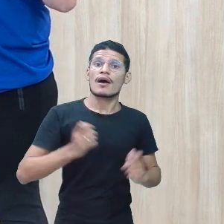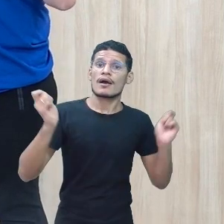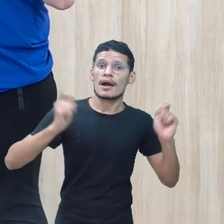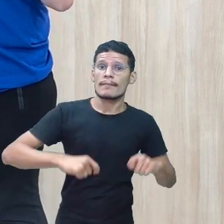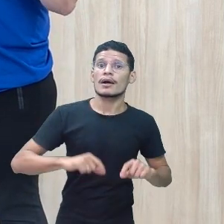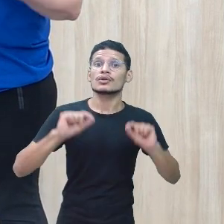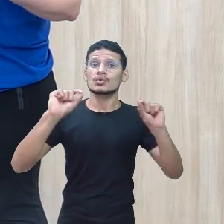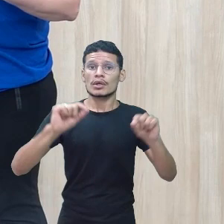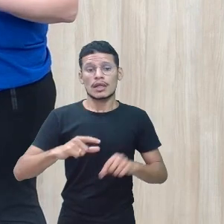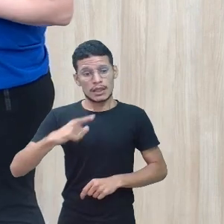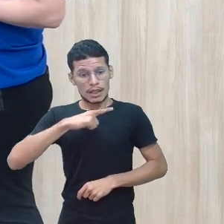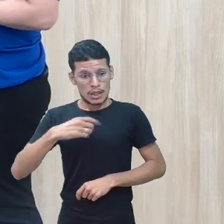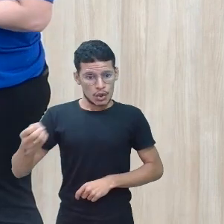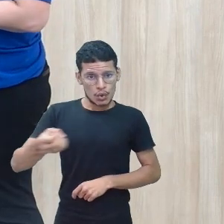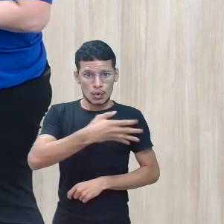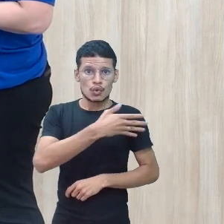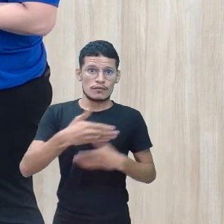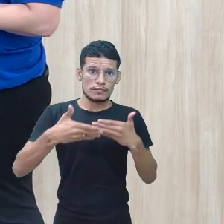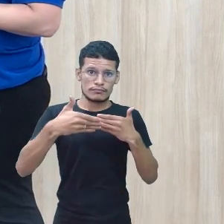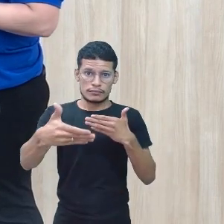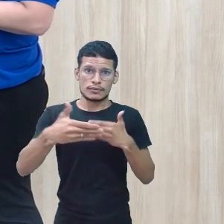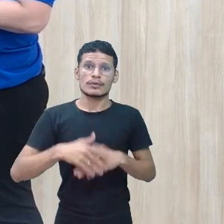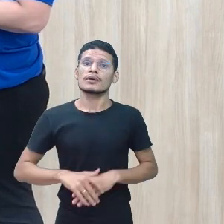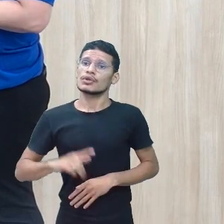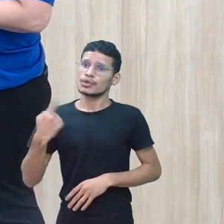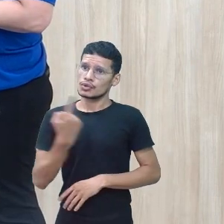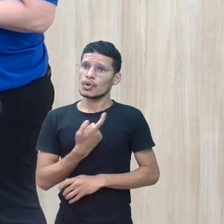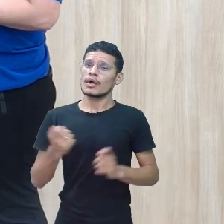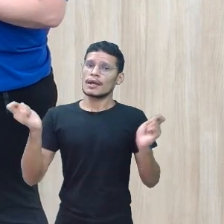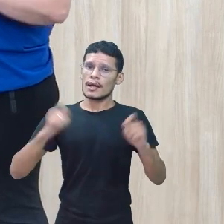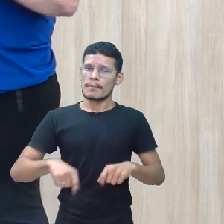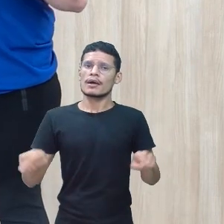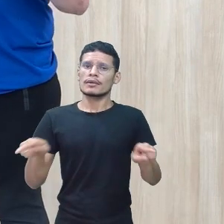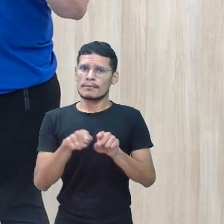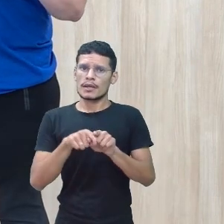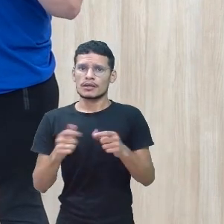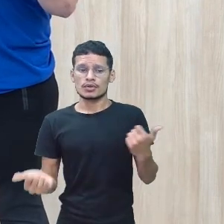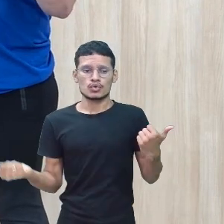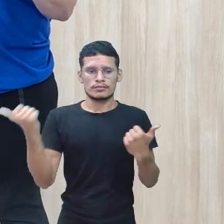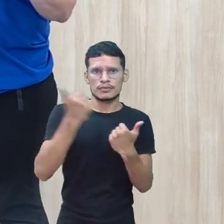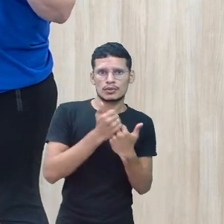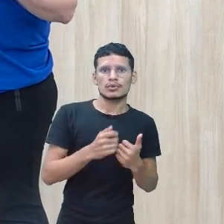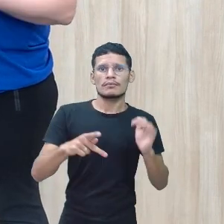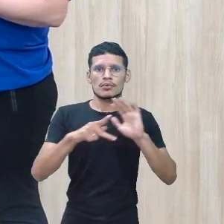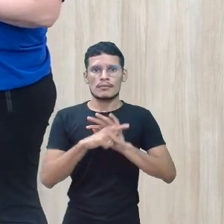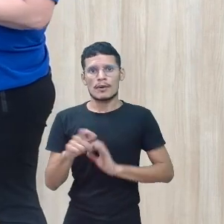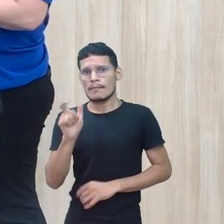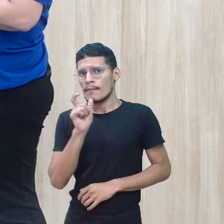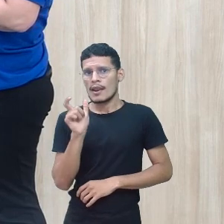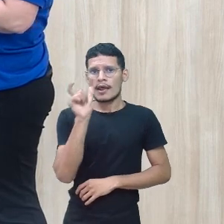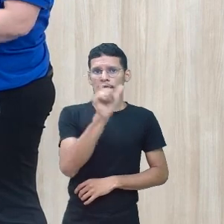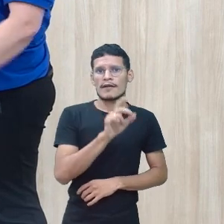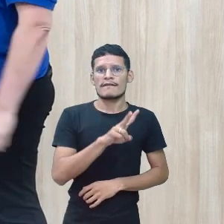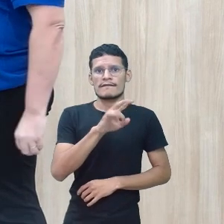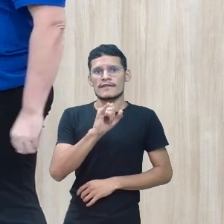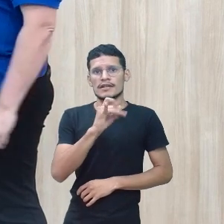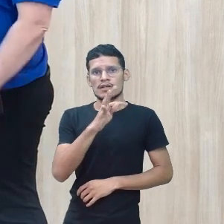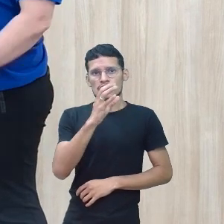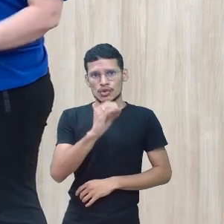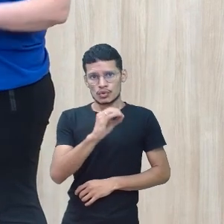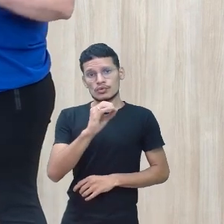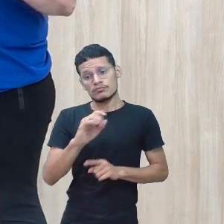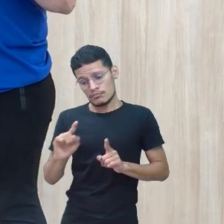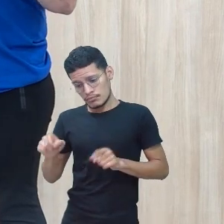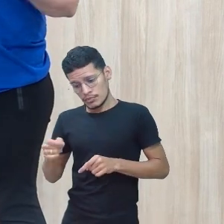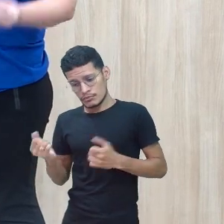deveria existir algo novo. Então, nós podemos usar, não é? Refazer, substituir os termos dentro desta